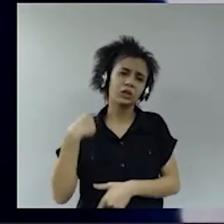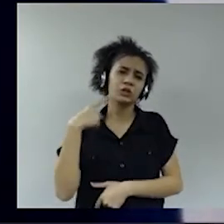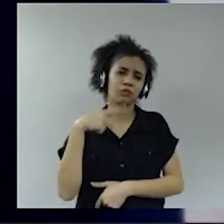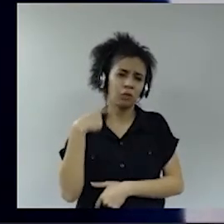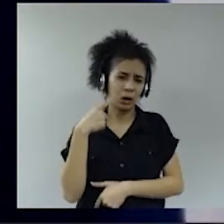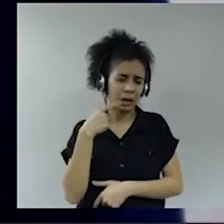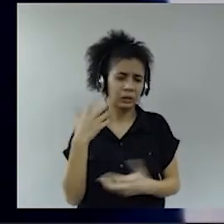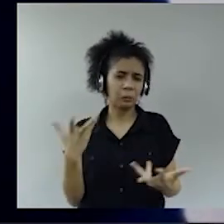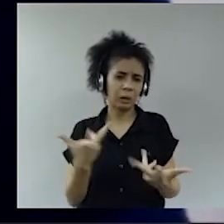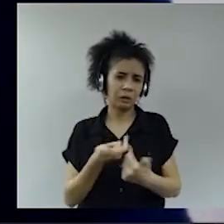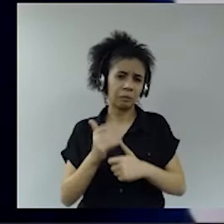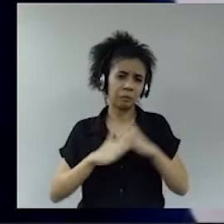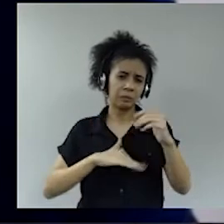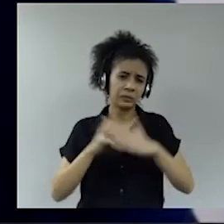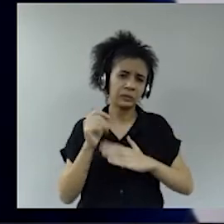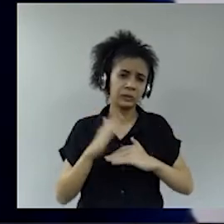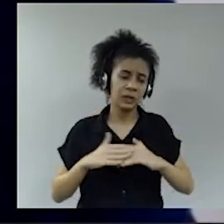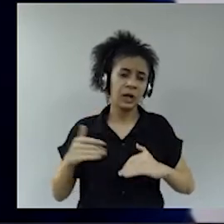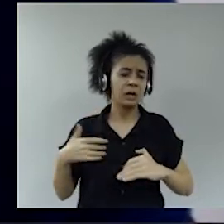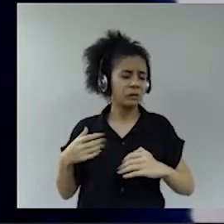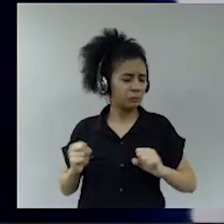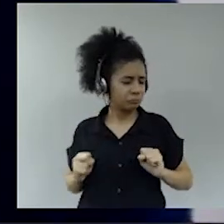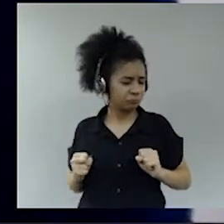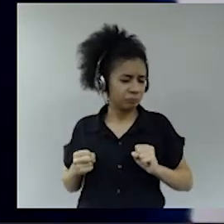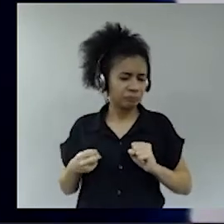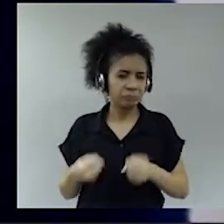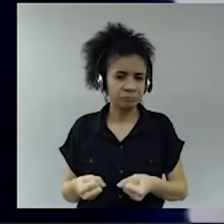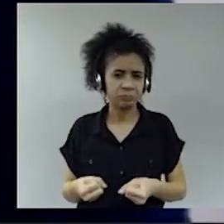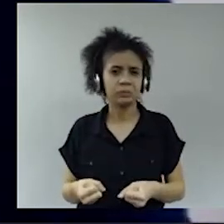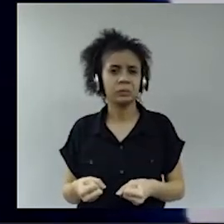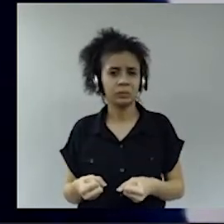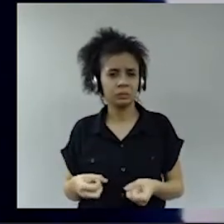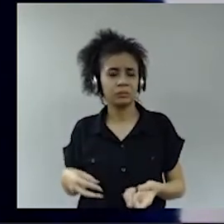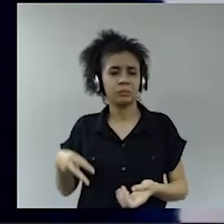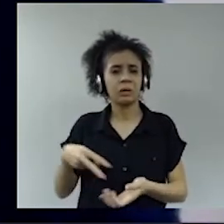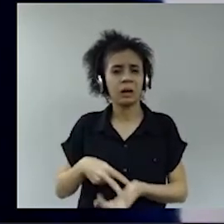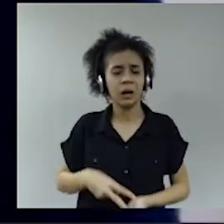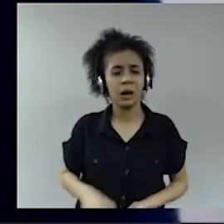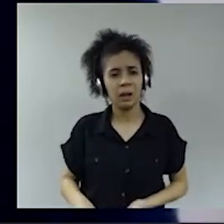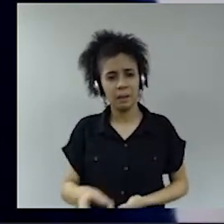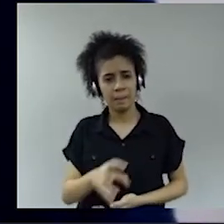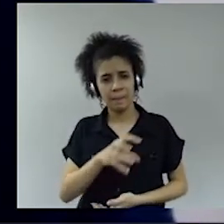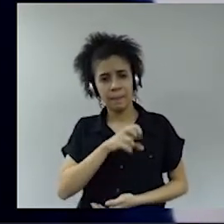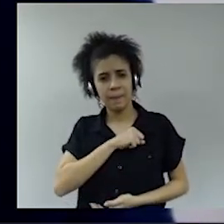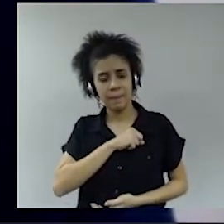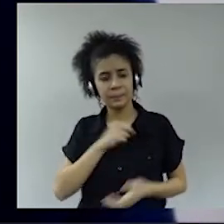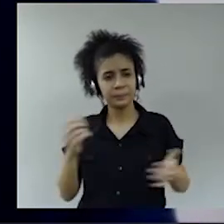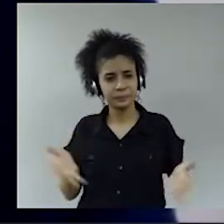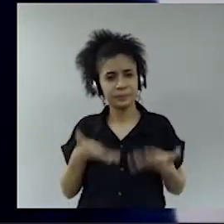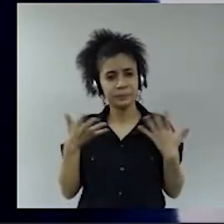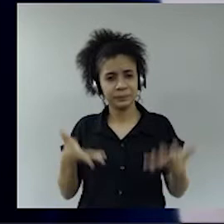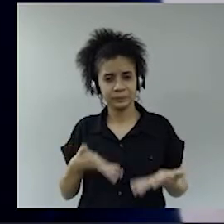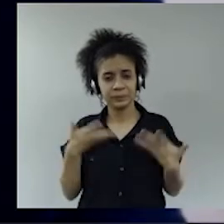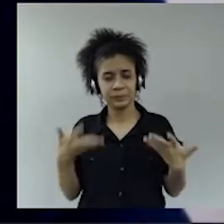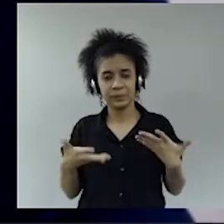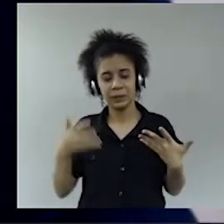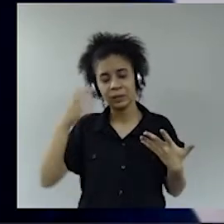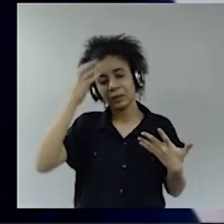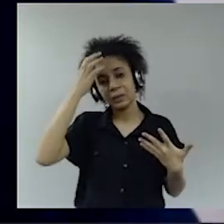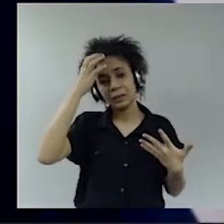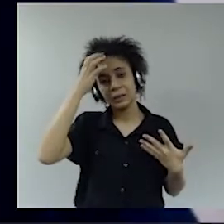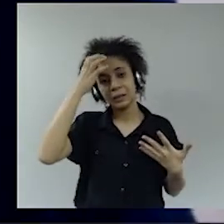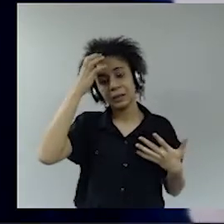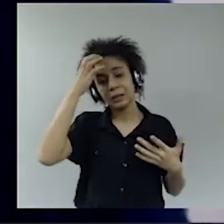advogado, onde me entreguei com amor e entusiasmo e de